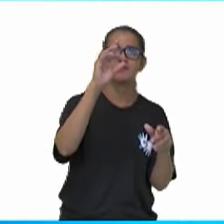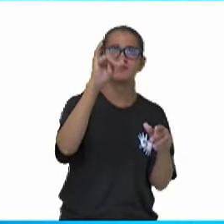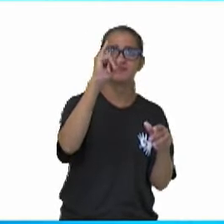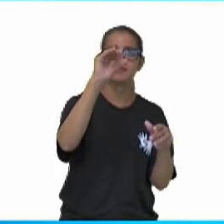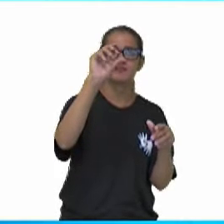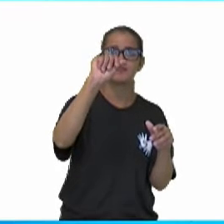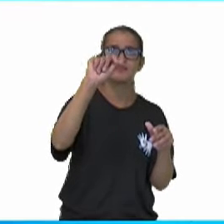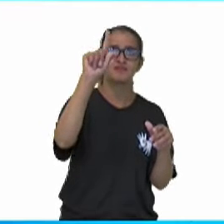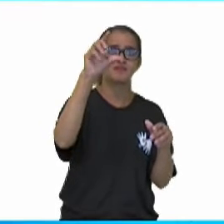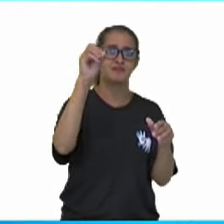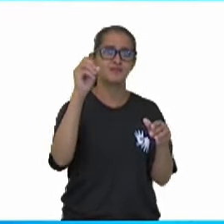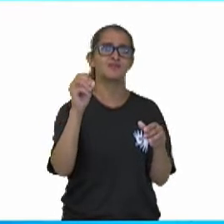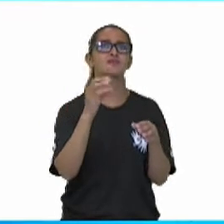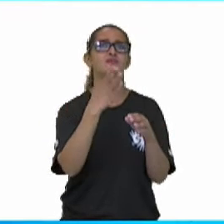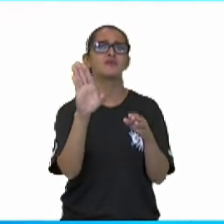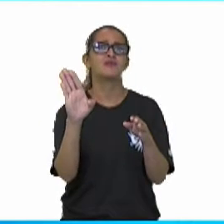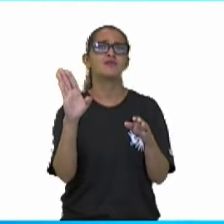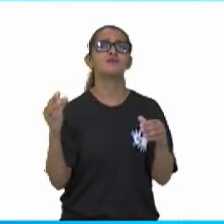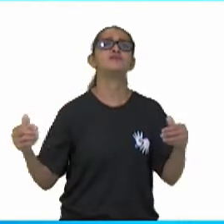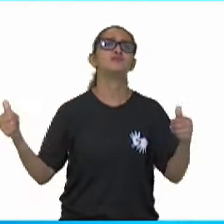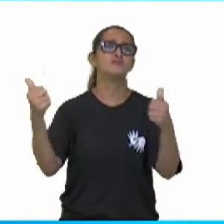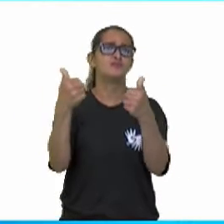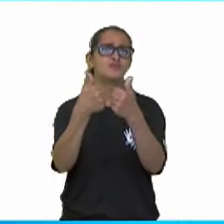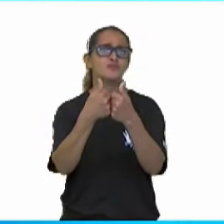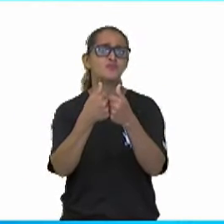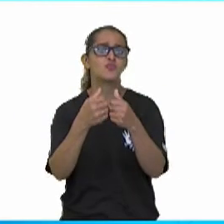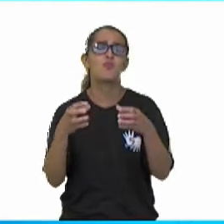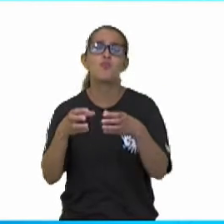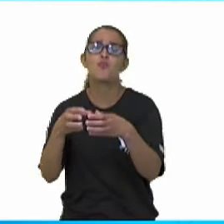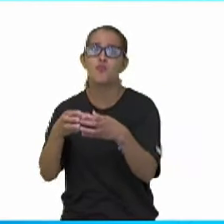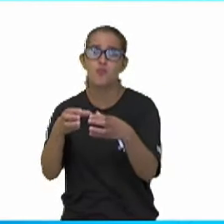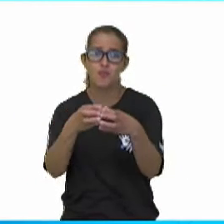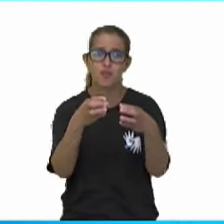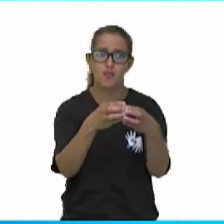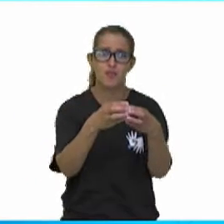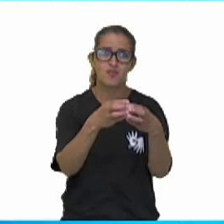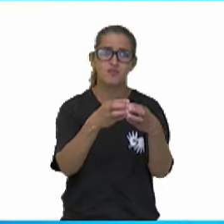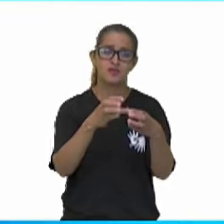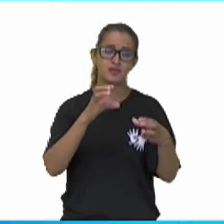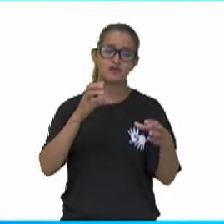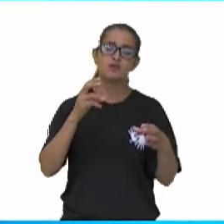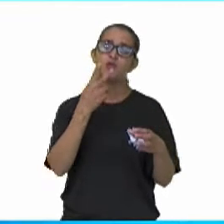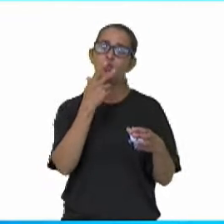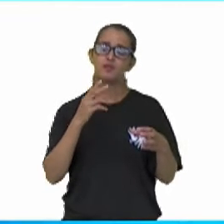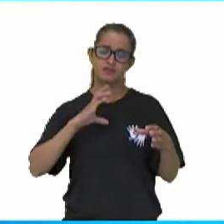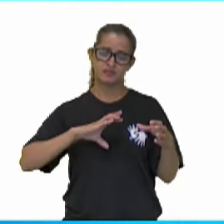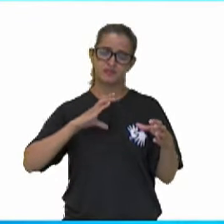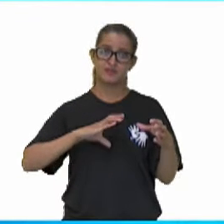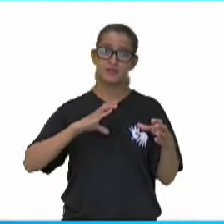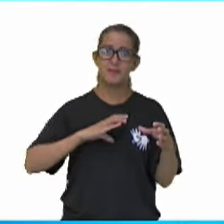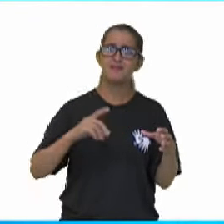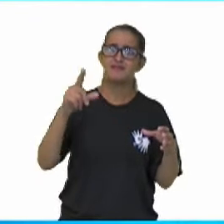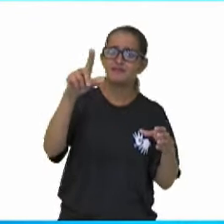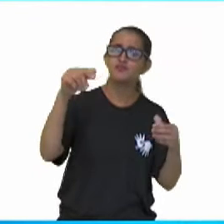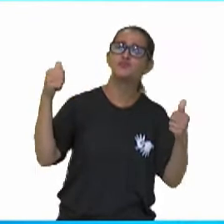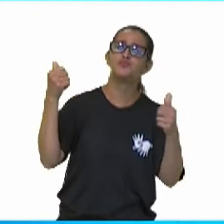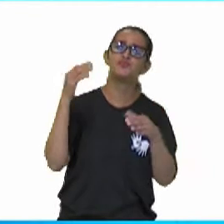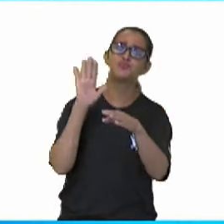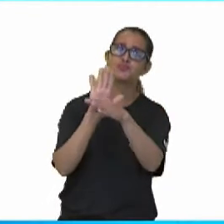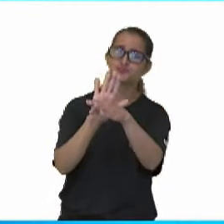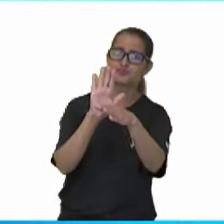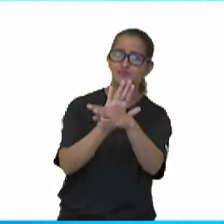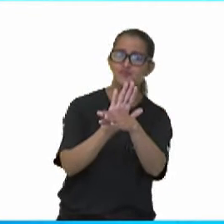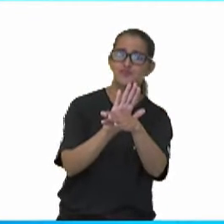Tiago, juntamente com a equipe de língua portuguesa, criaram um rap para incentivar os estudos em casa, via plataforma da